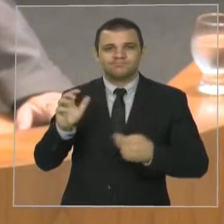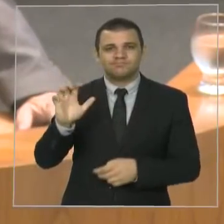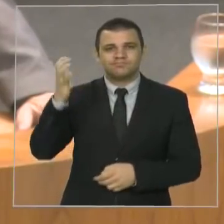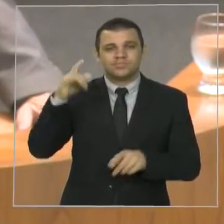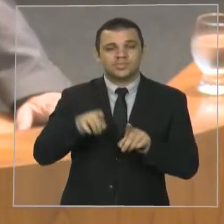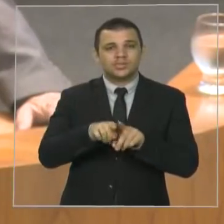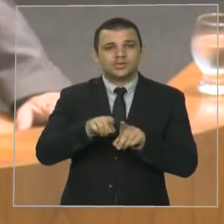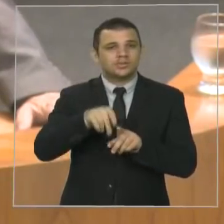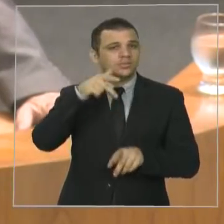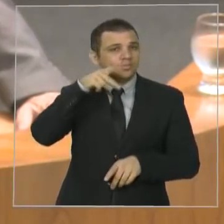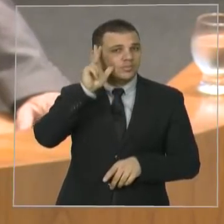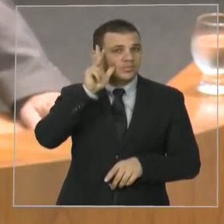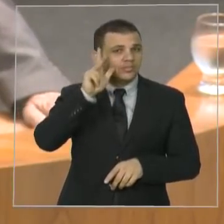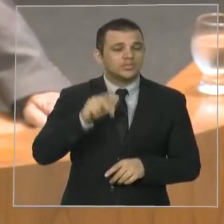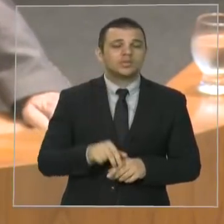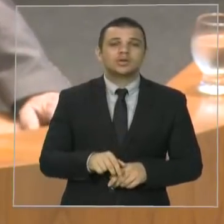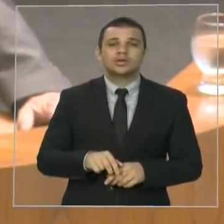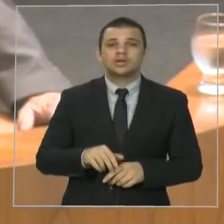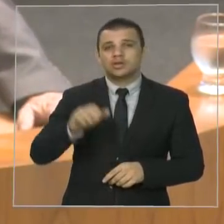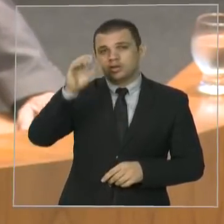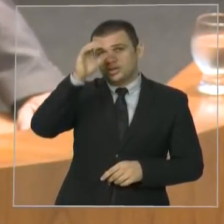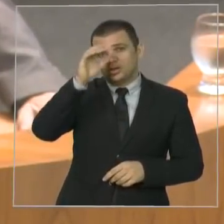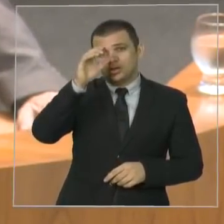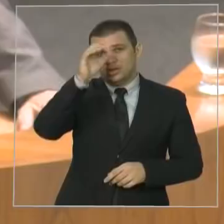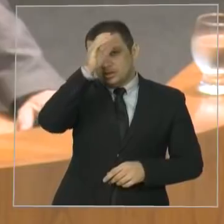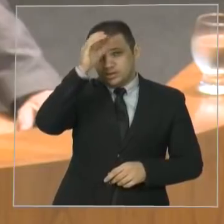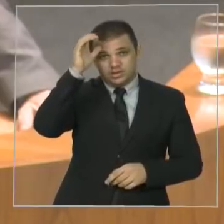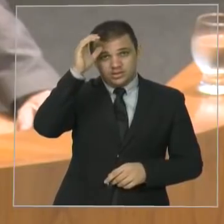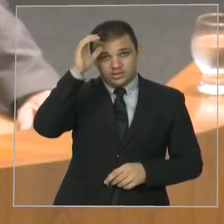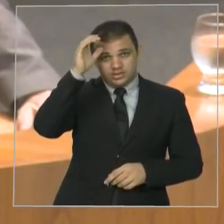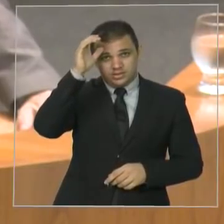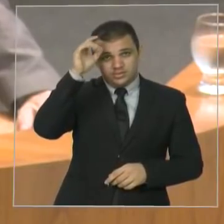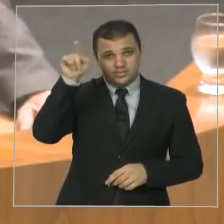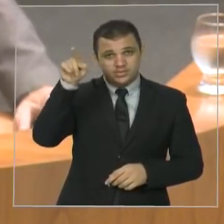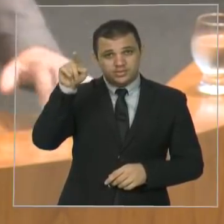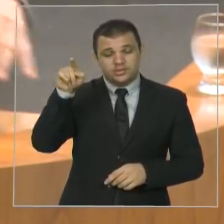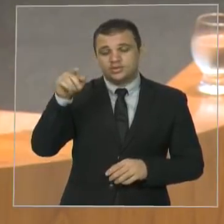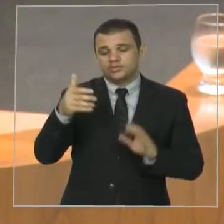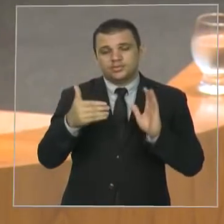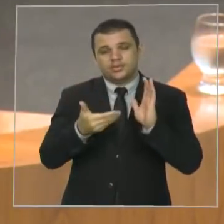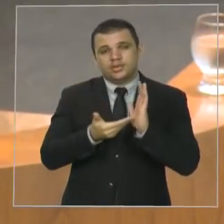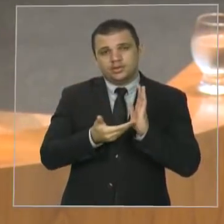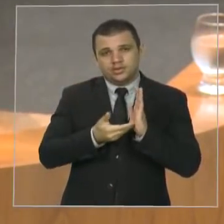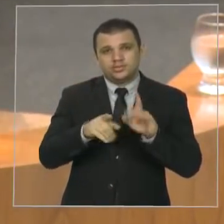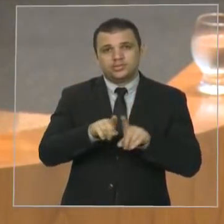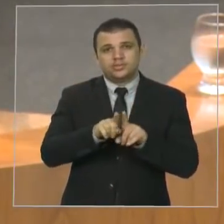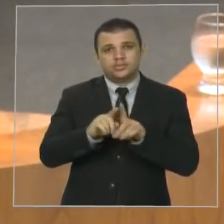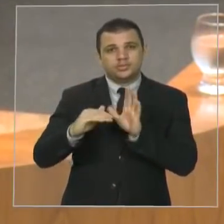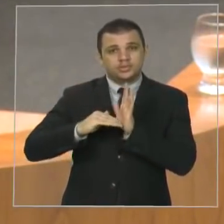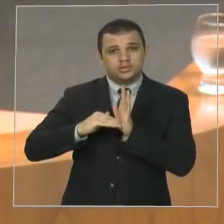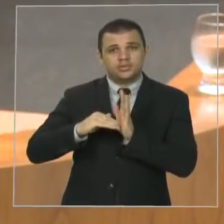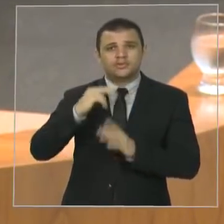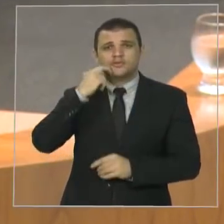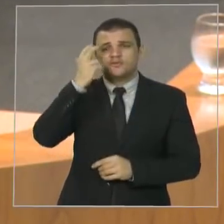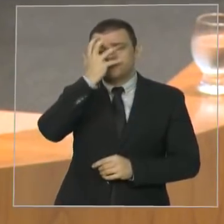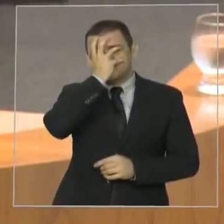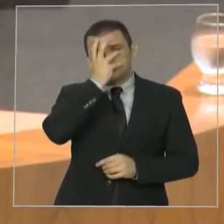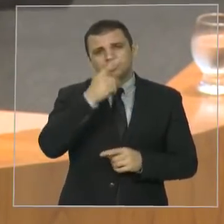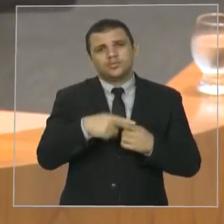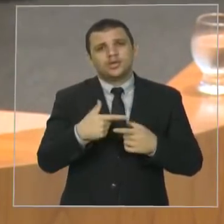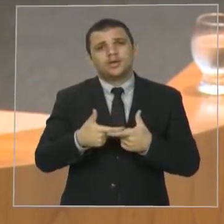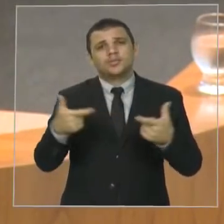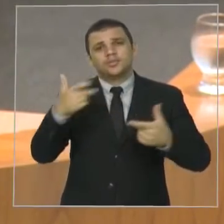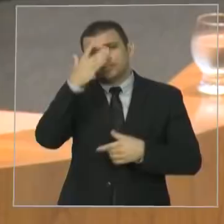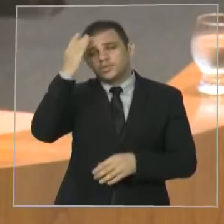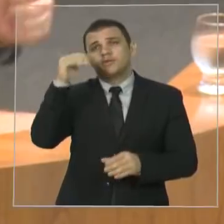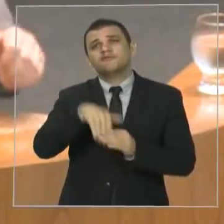o assunto, querendo apenas servir o presidente da República. Então, nós, deputados, da base do